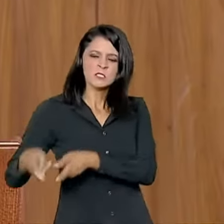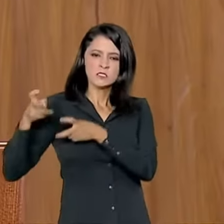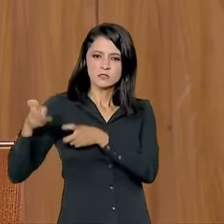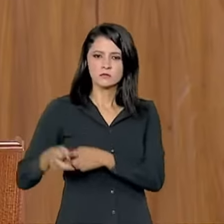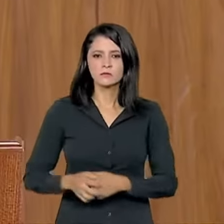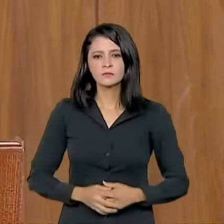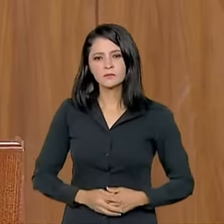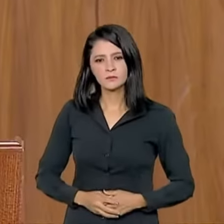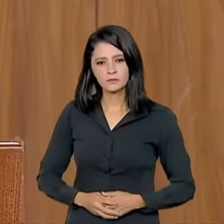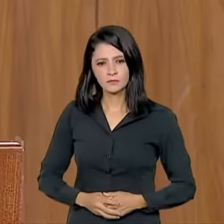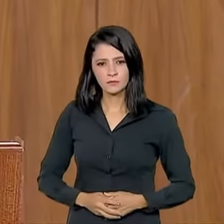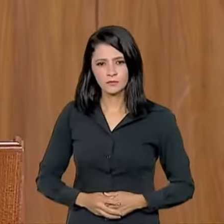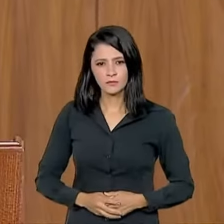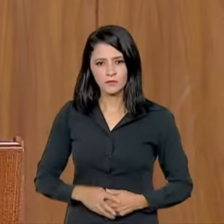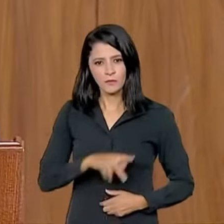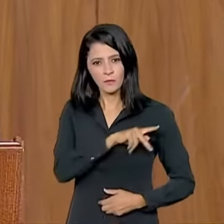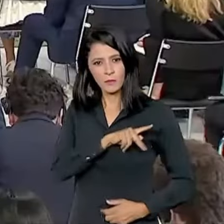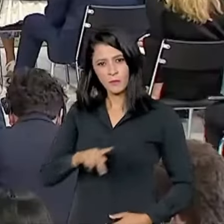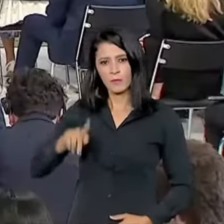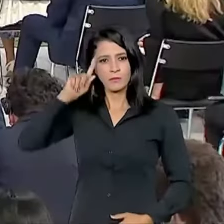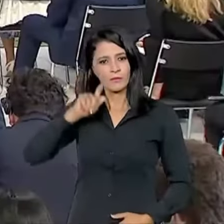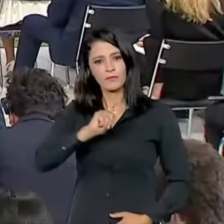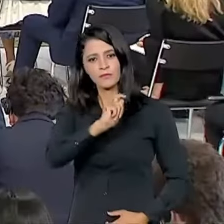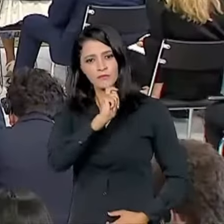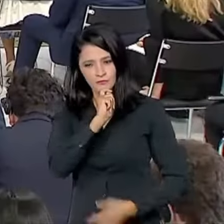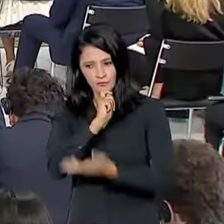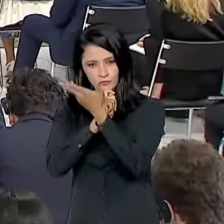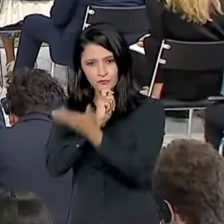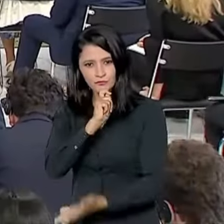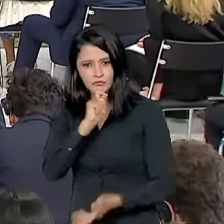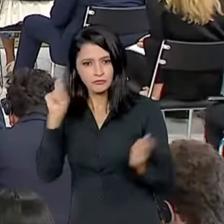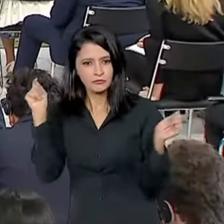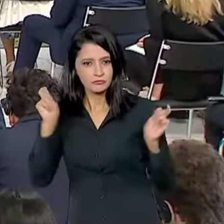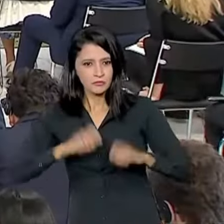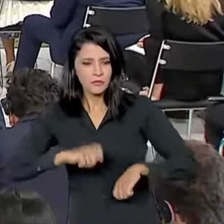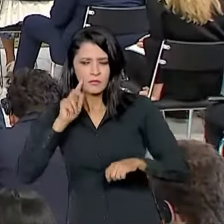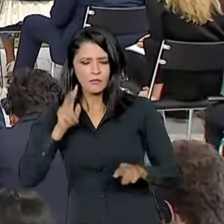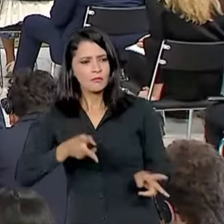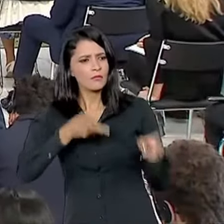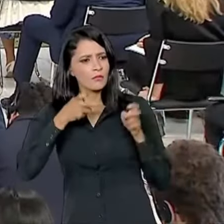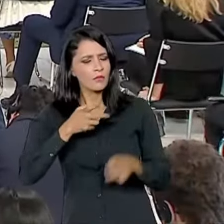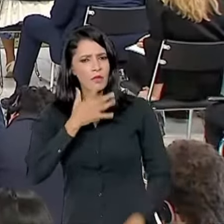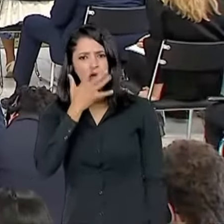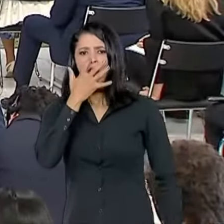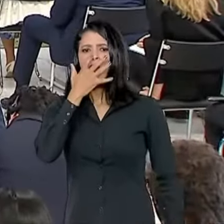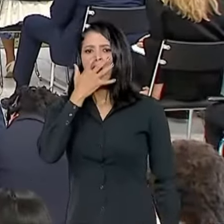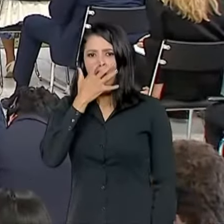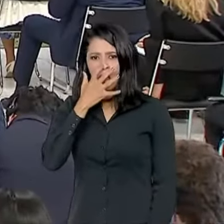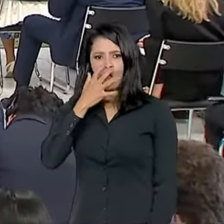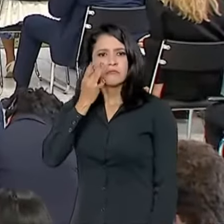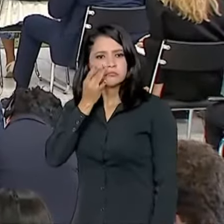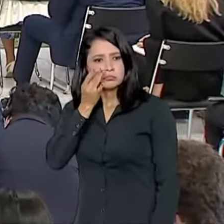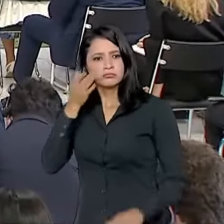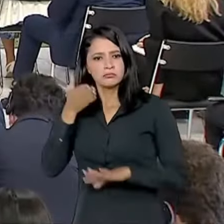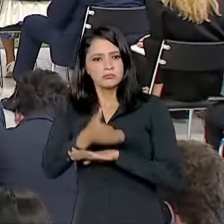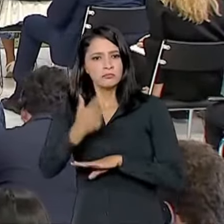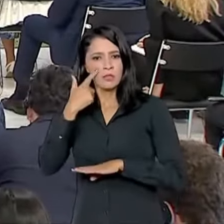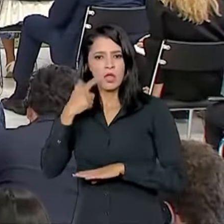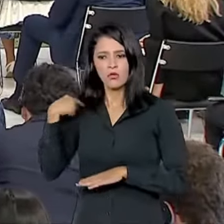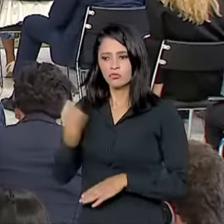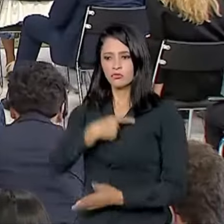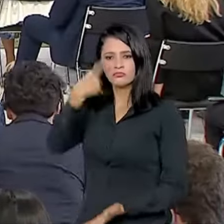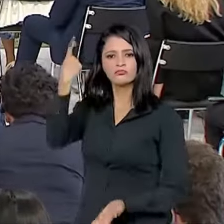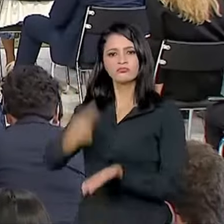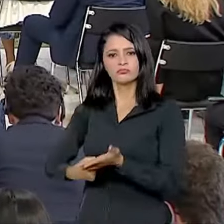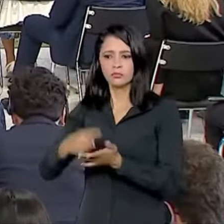predatória. O presidente Macron pôde constatar pessoalmente que o nosso compromisso com o